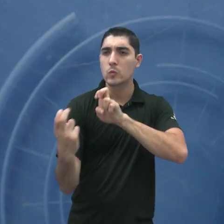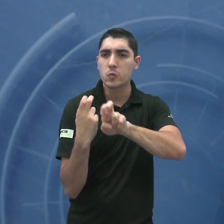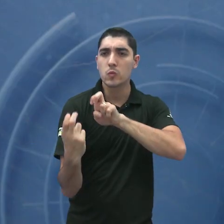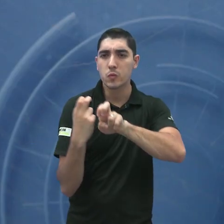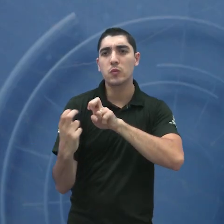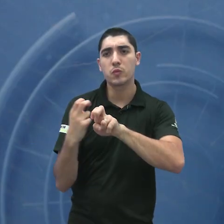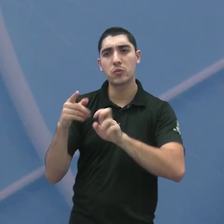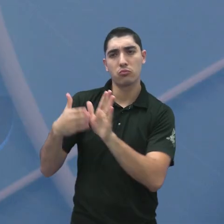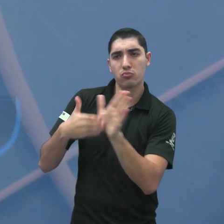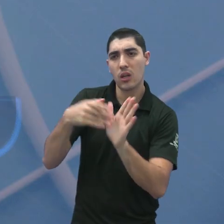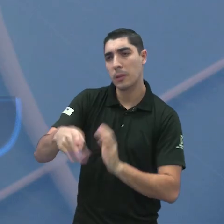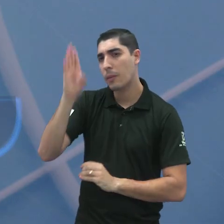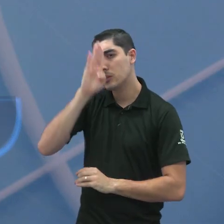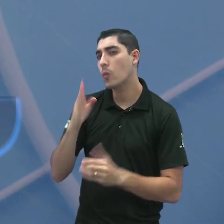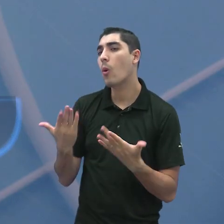aqui no Brasil?